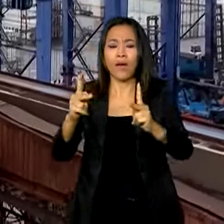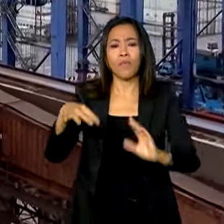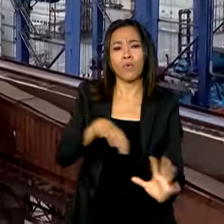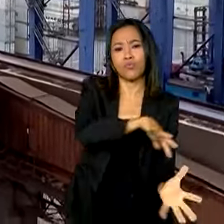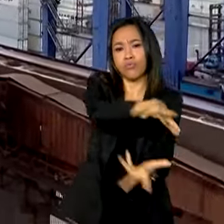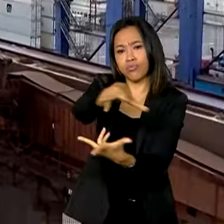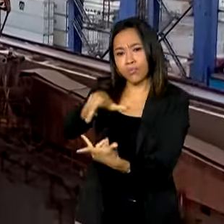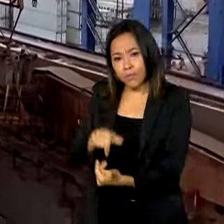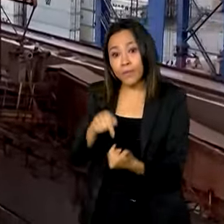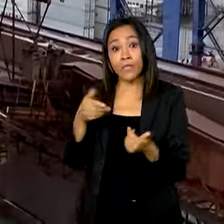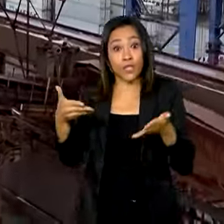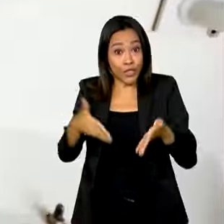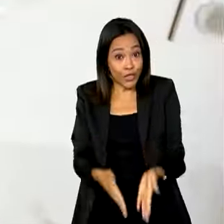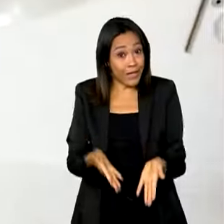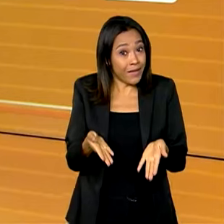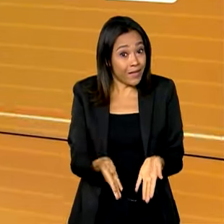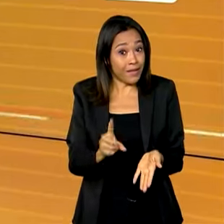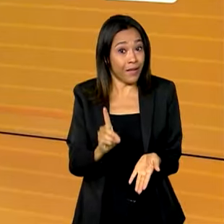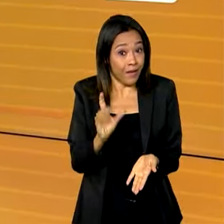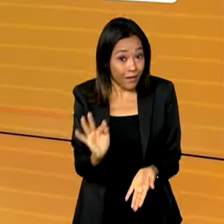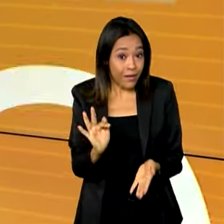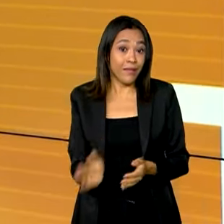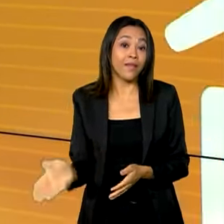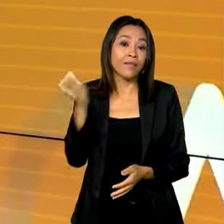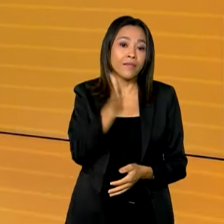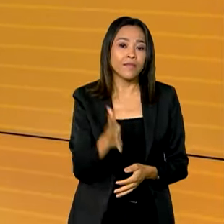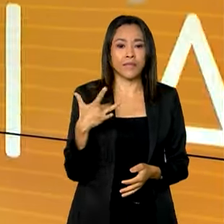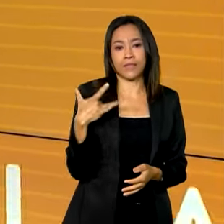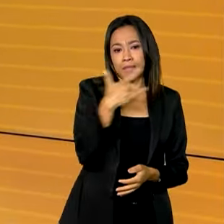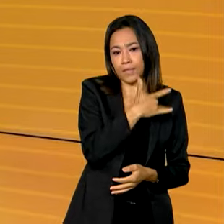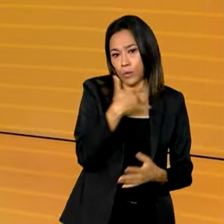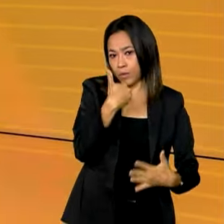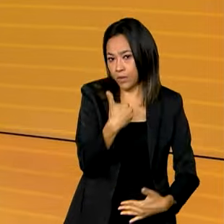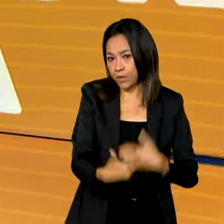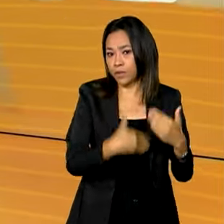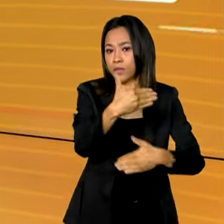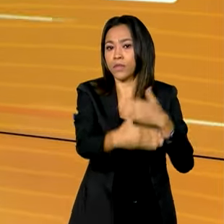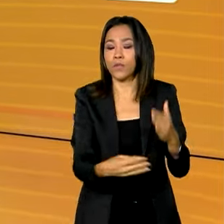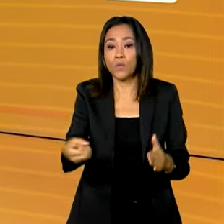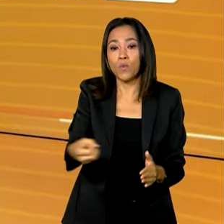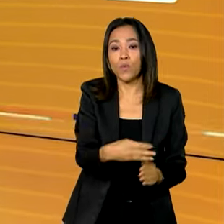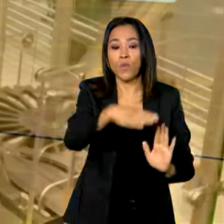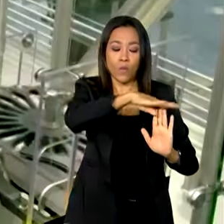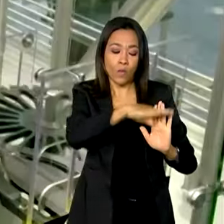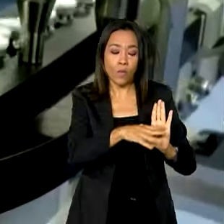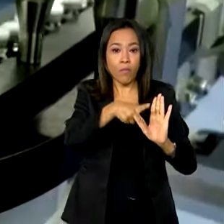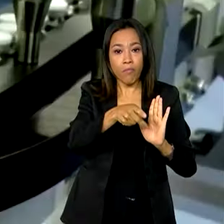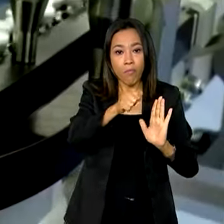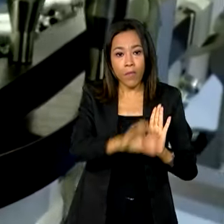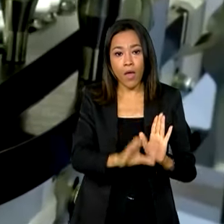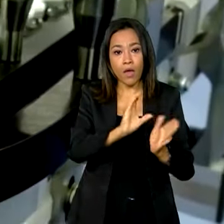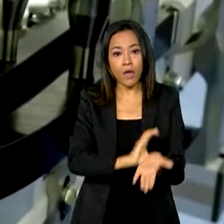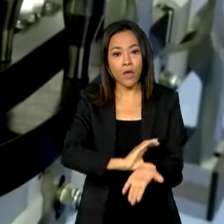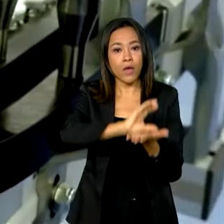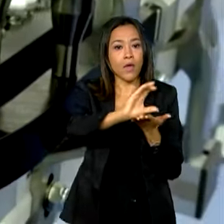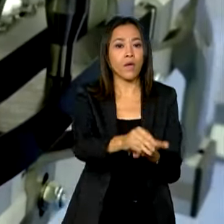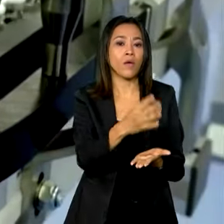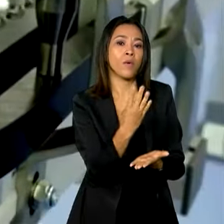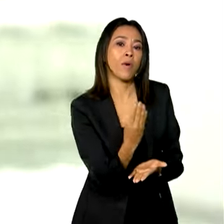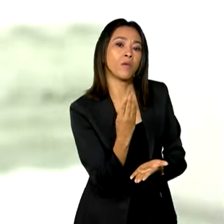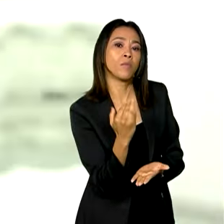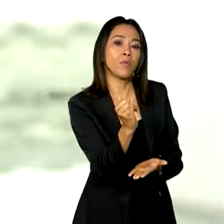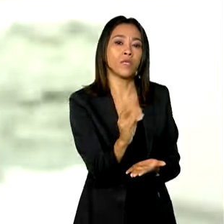internacional chega ao Distrito Federal. Saúde e desenvolvimento. Novo PAC investe 4 bilhões de reais